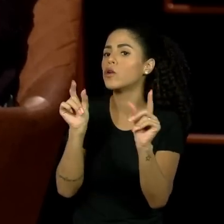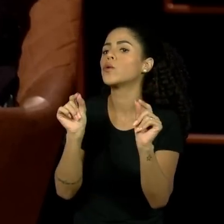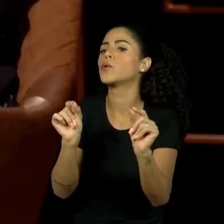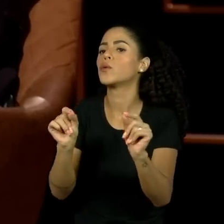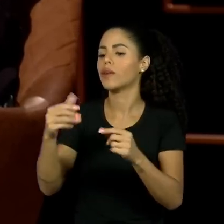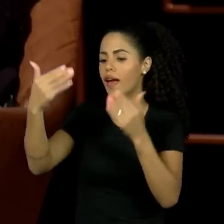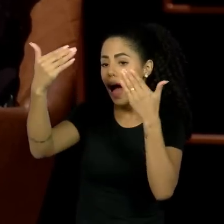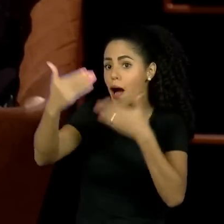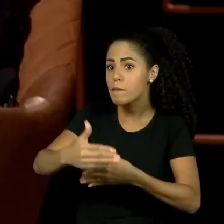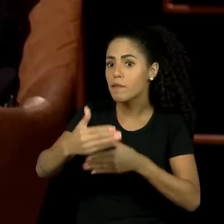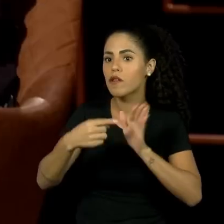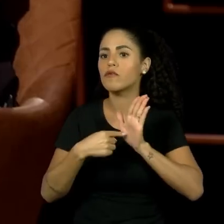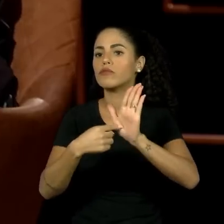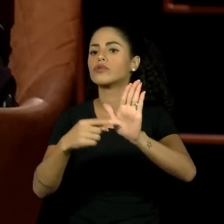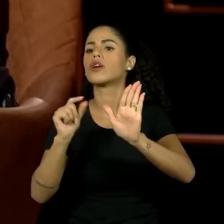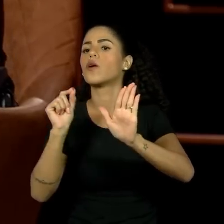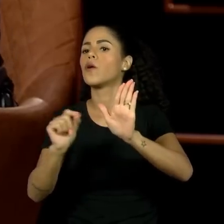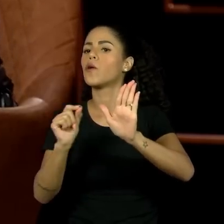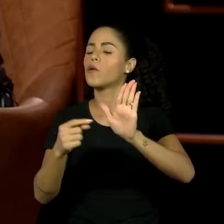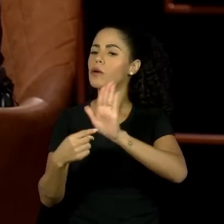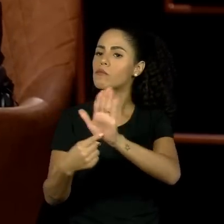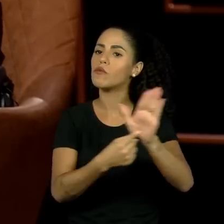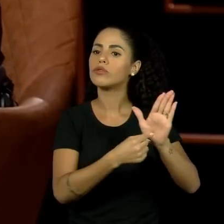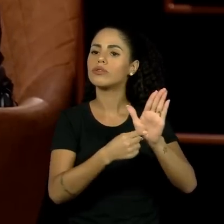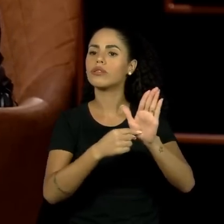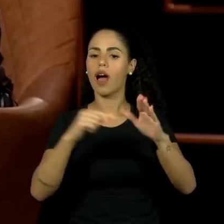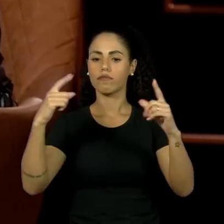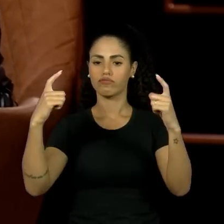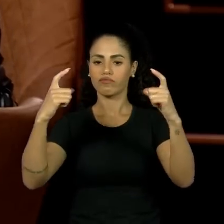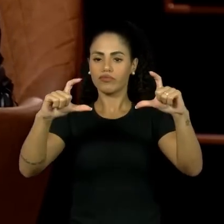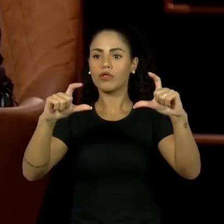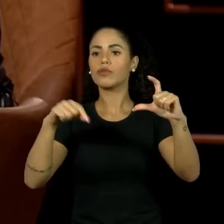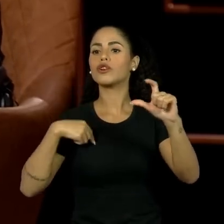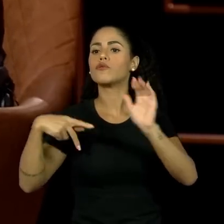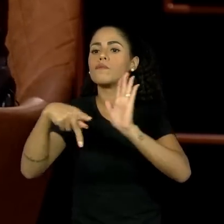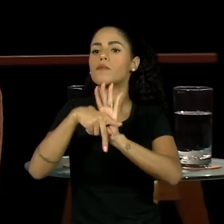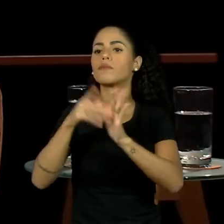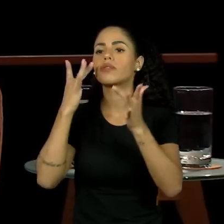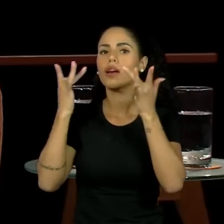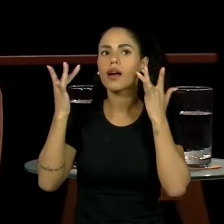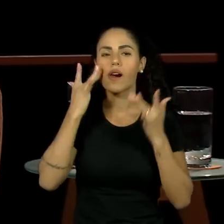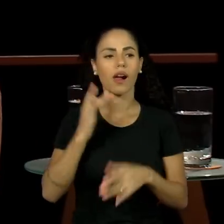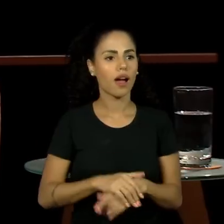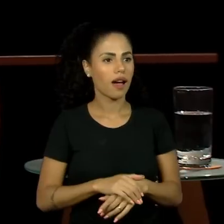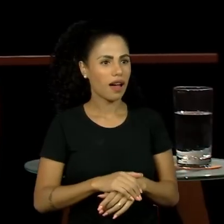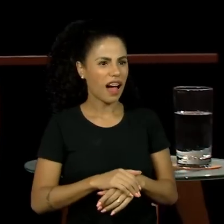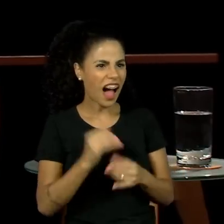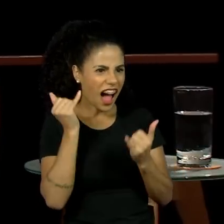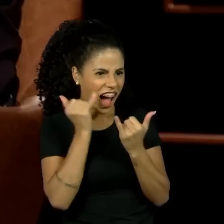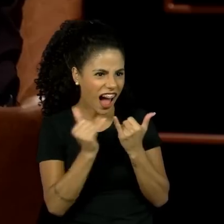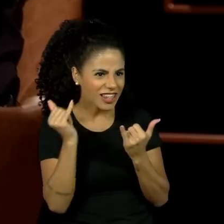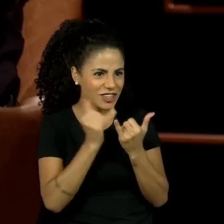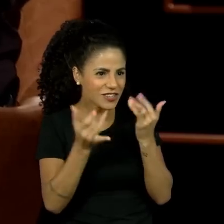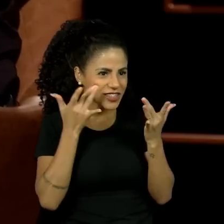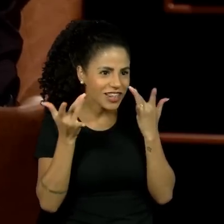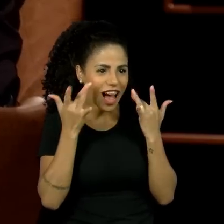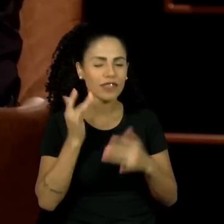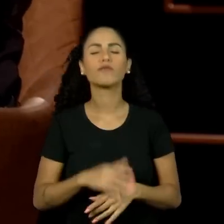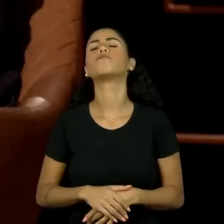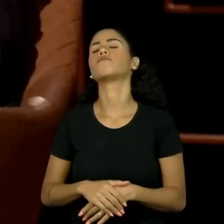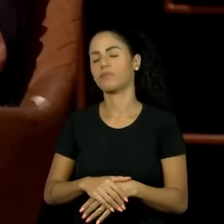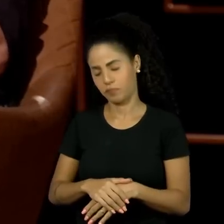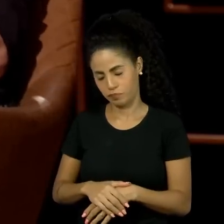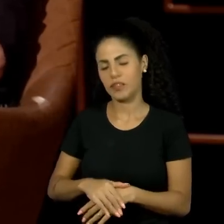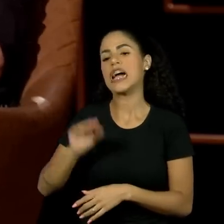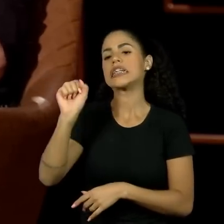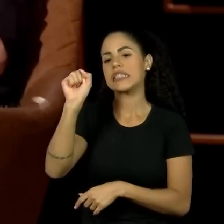fosse apresentar o trecho de uma peça de teatro. Uma prova encenada. E assim fizemos na